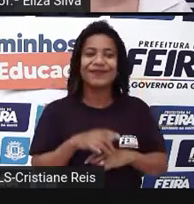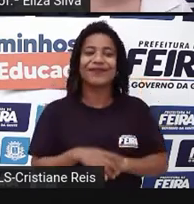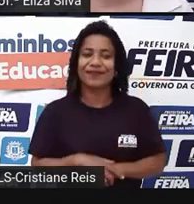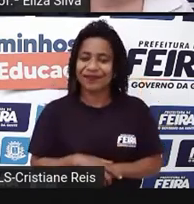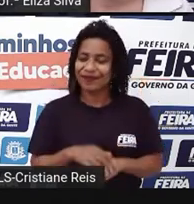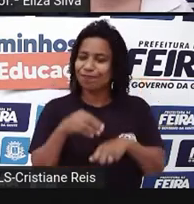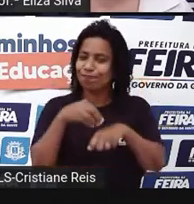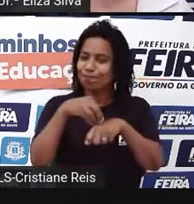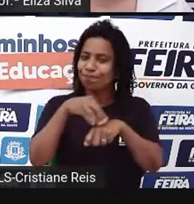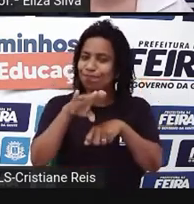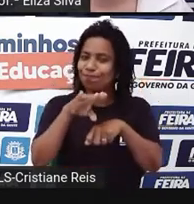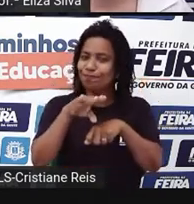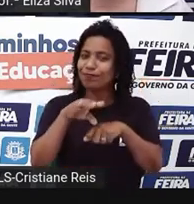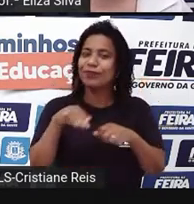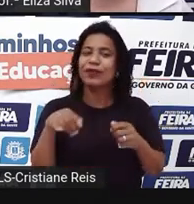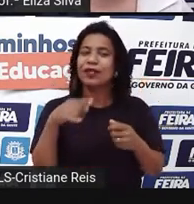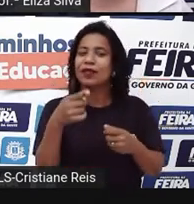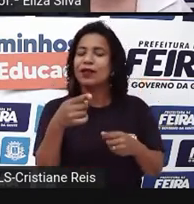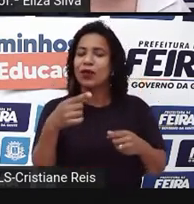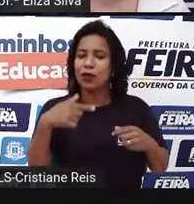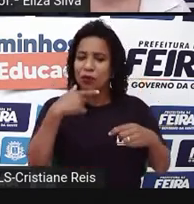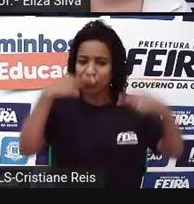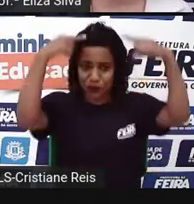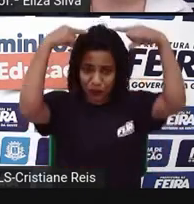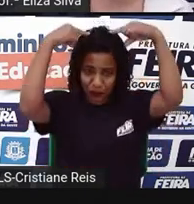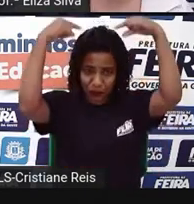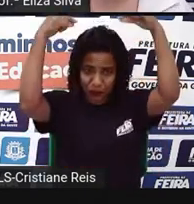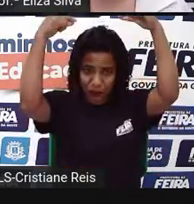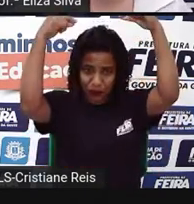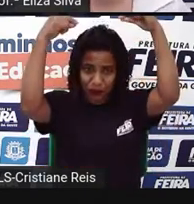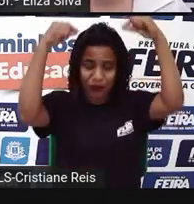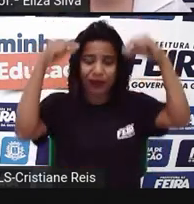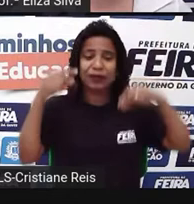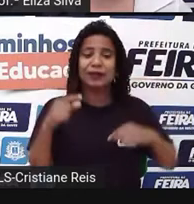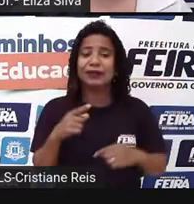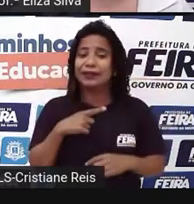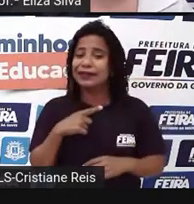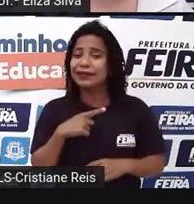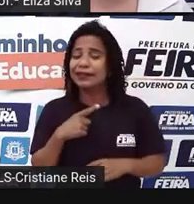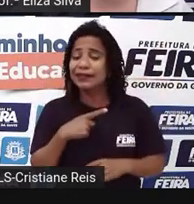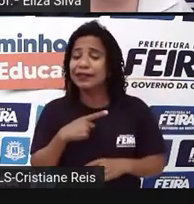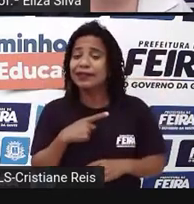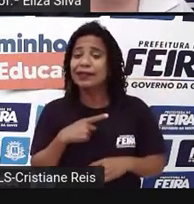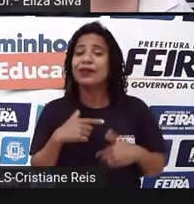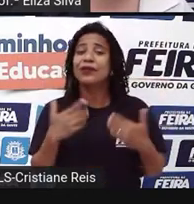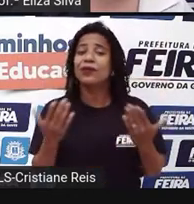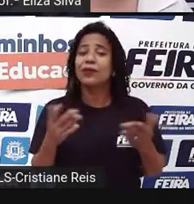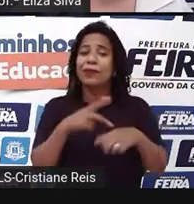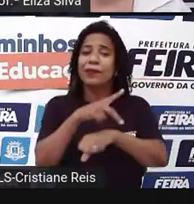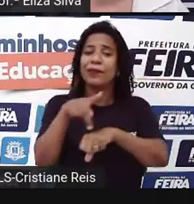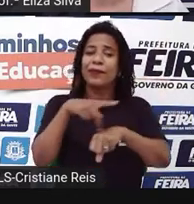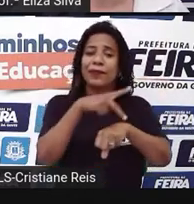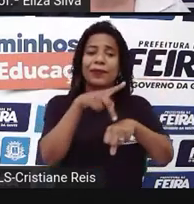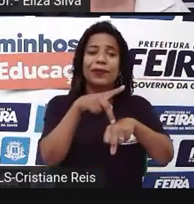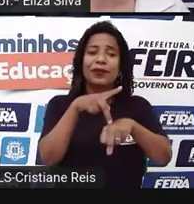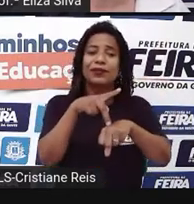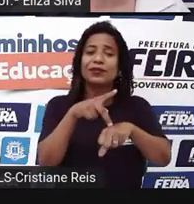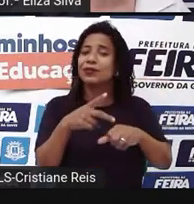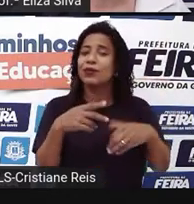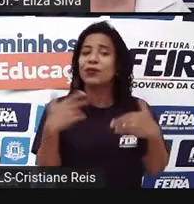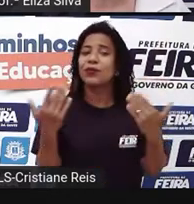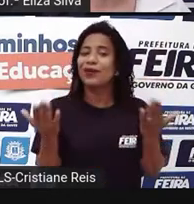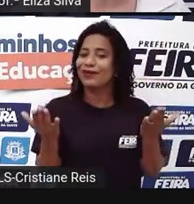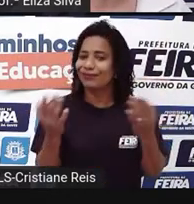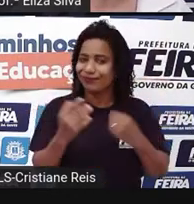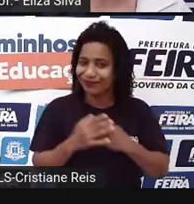dica a respeito da nacionalidade e uma dica para a gente descobrir o país de origem